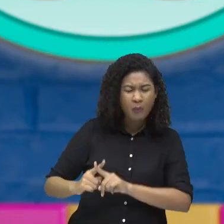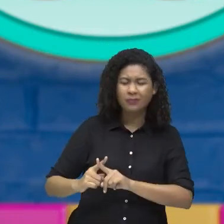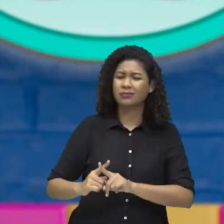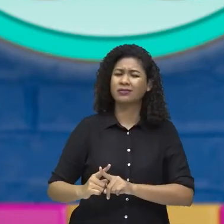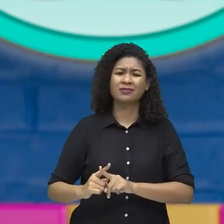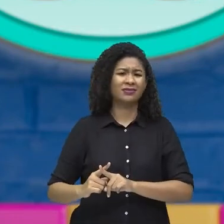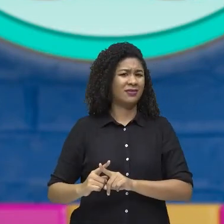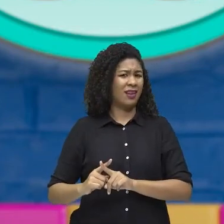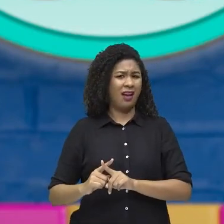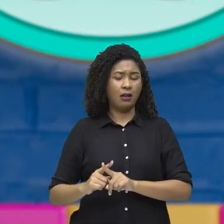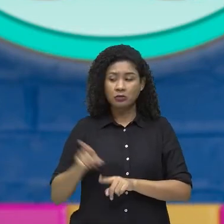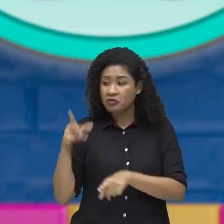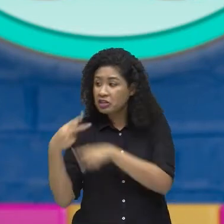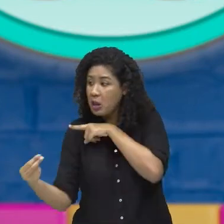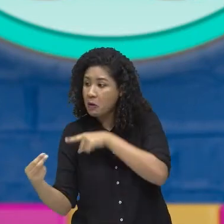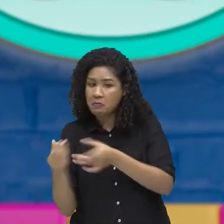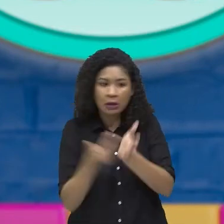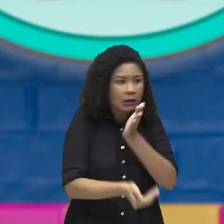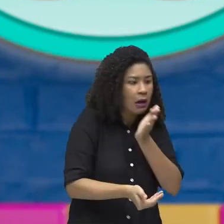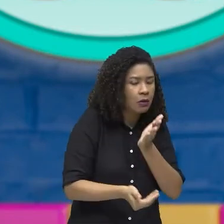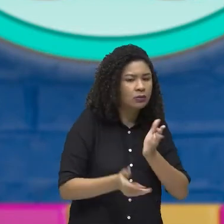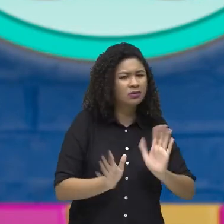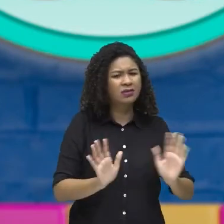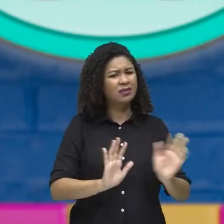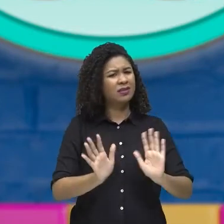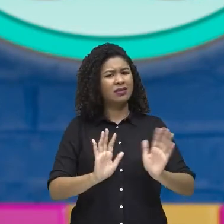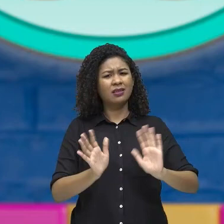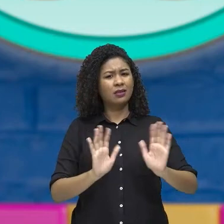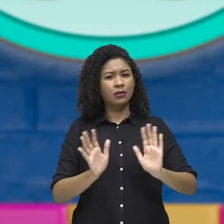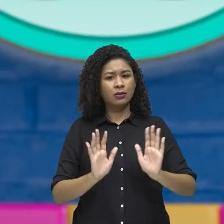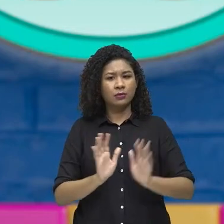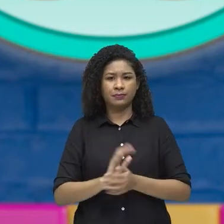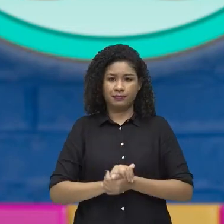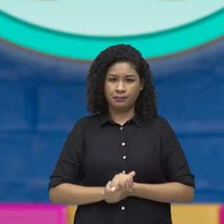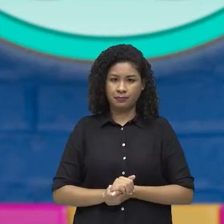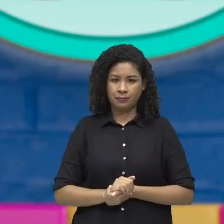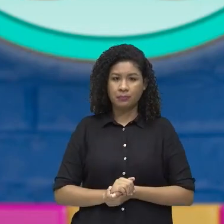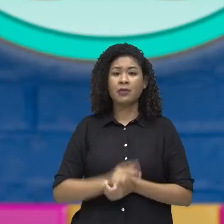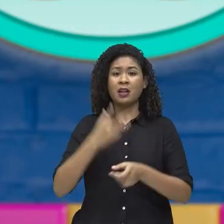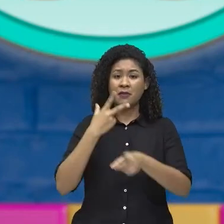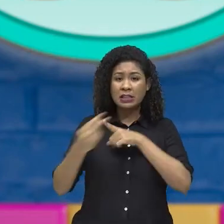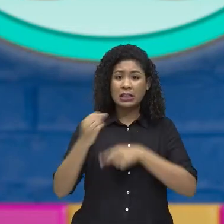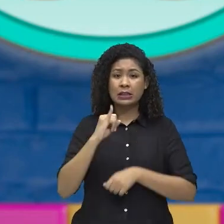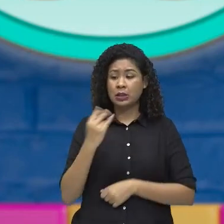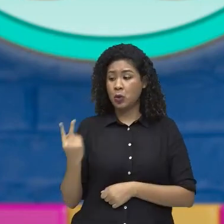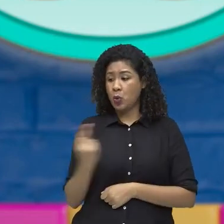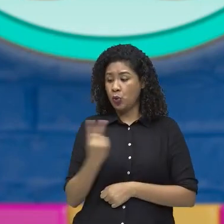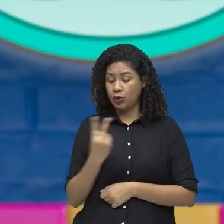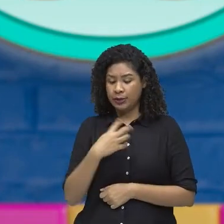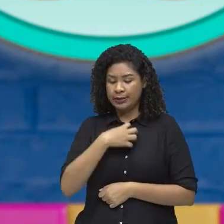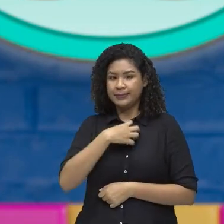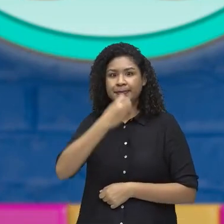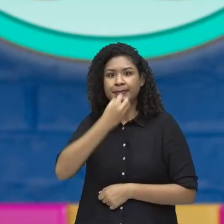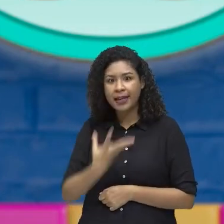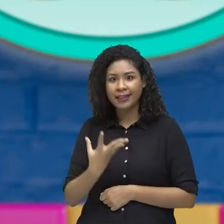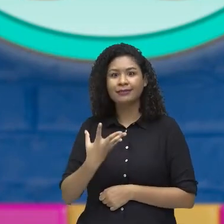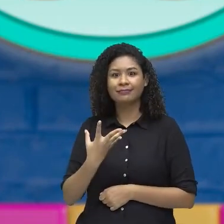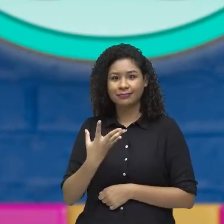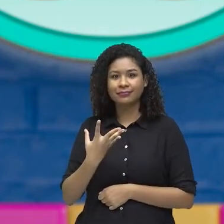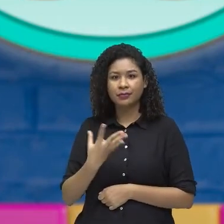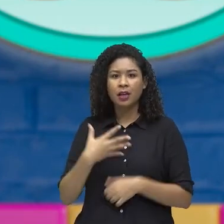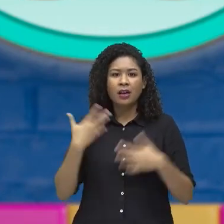saber quem ganhou ou quem perdeu. Né? Até porque só vai ganhar se os dois ganharem também. Então, baixar um pouquinho